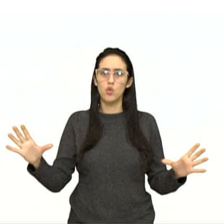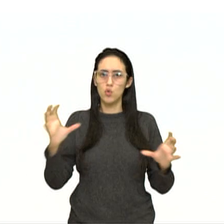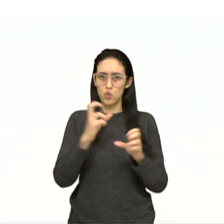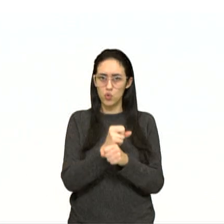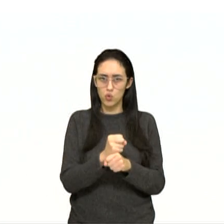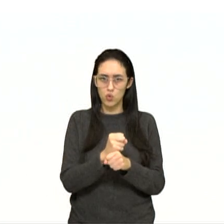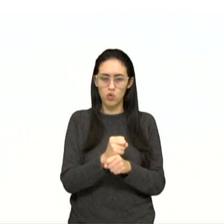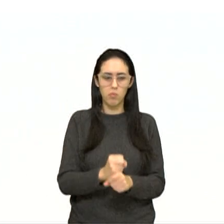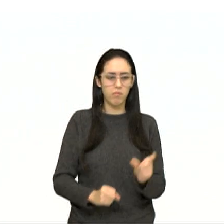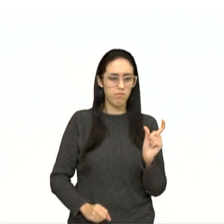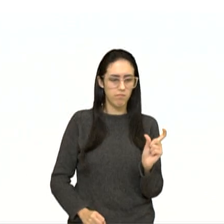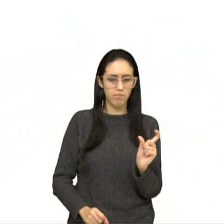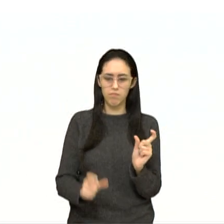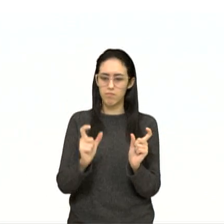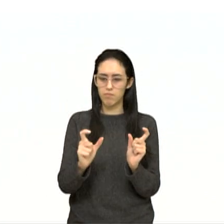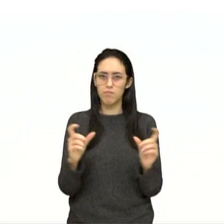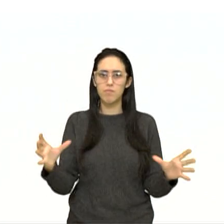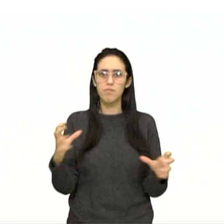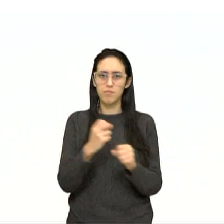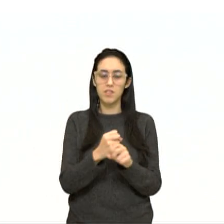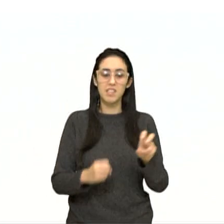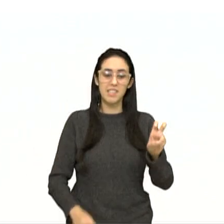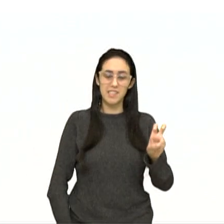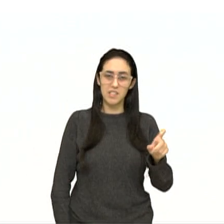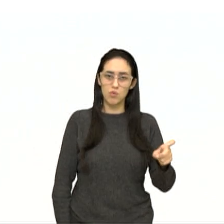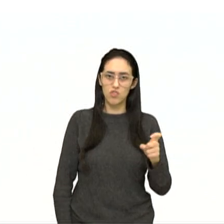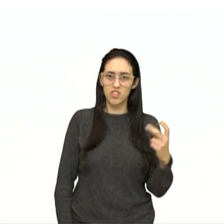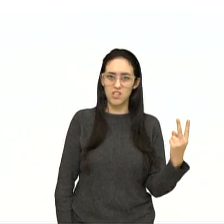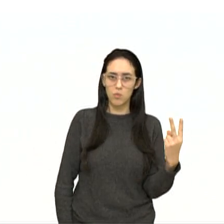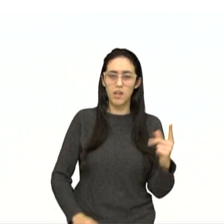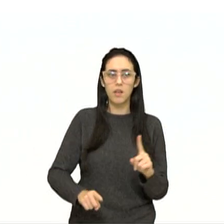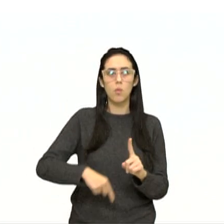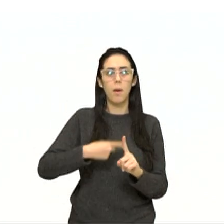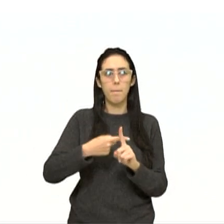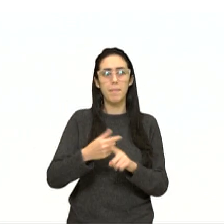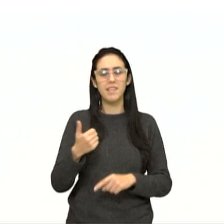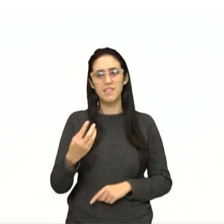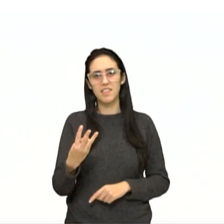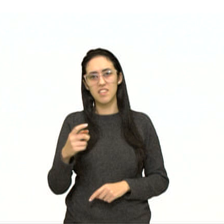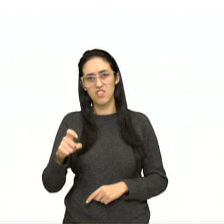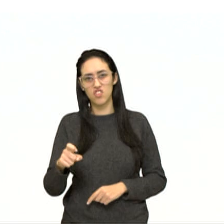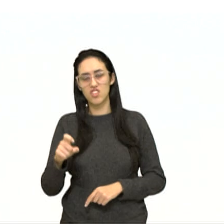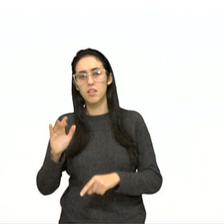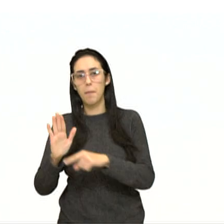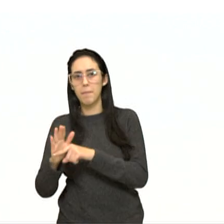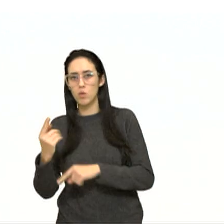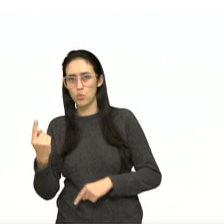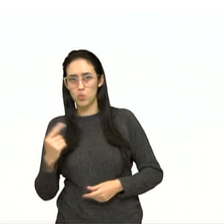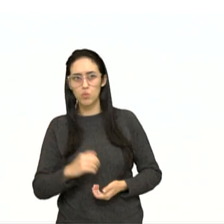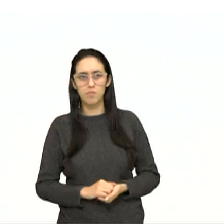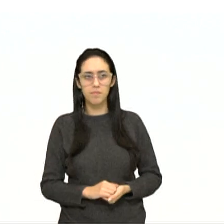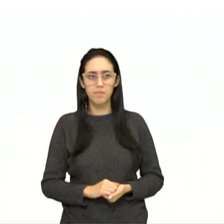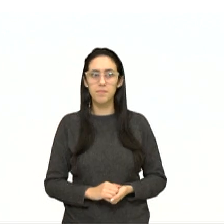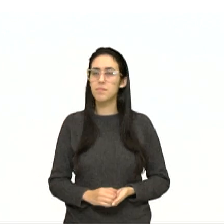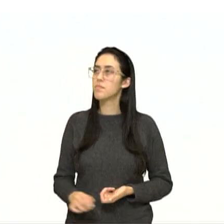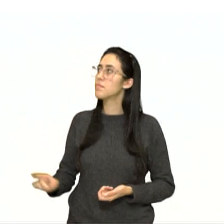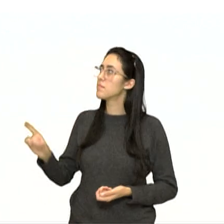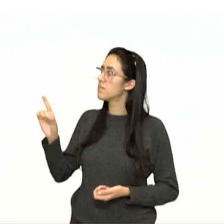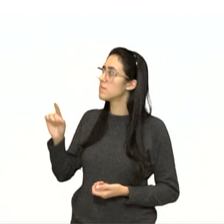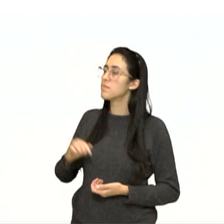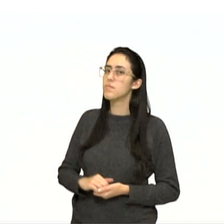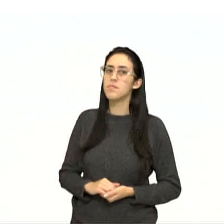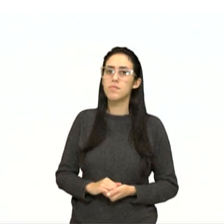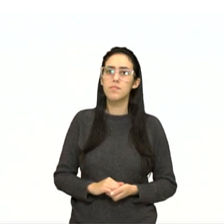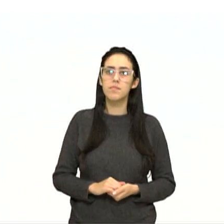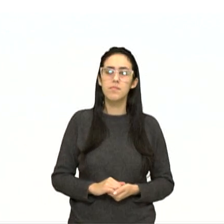dois polinômios que estão aqui, 5x ao quadrado mais 13x menos 1, com o polinômio